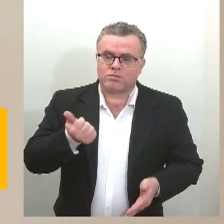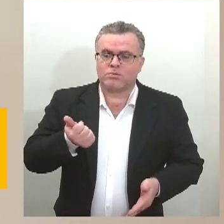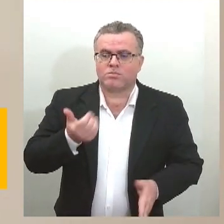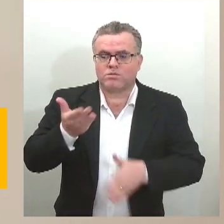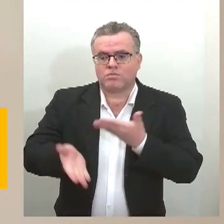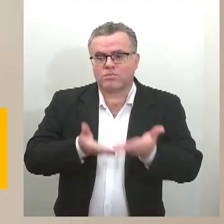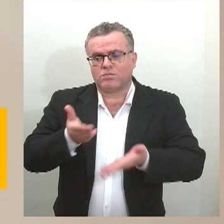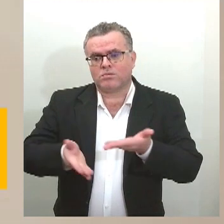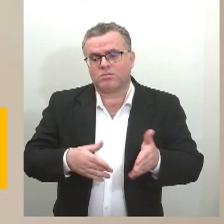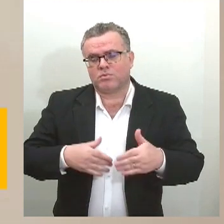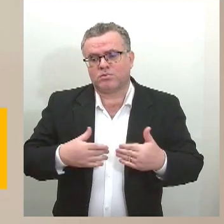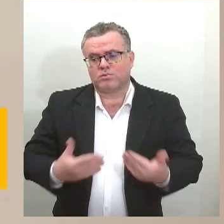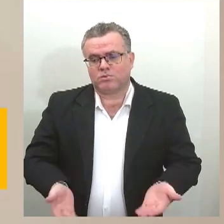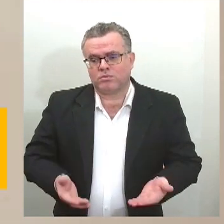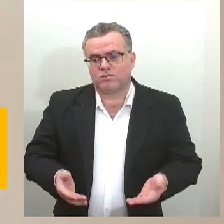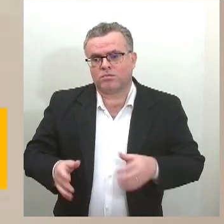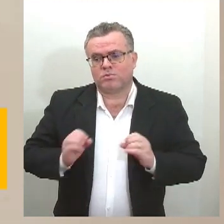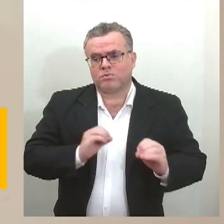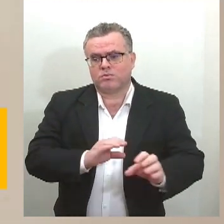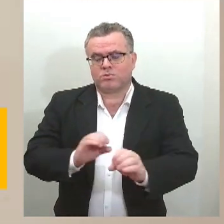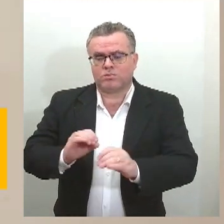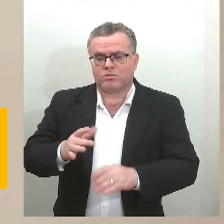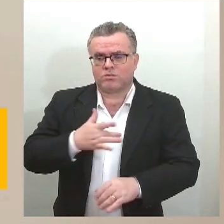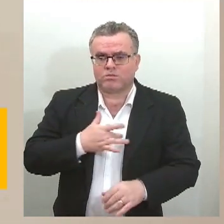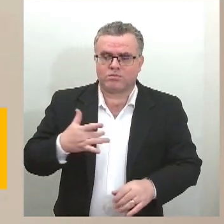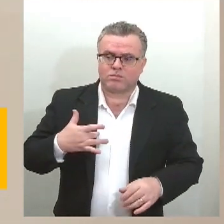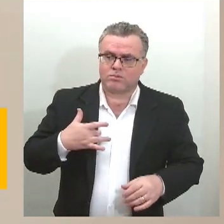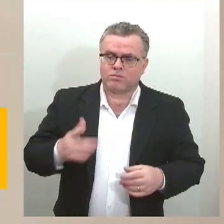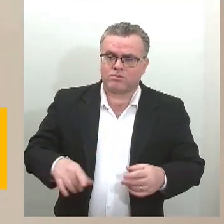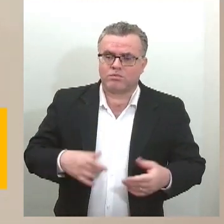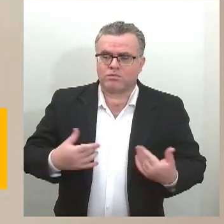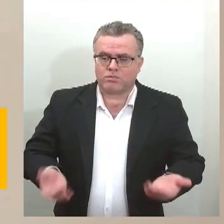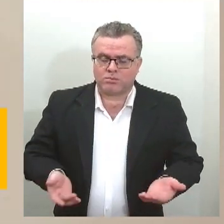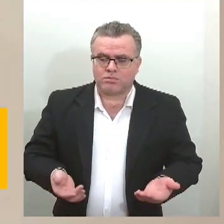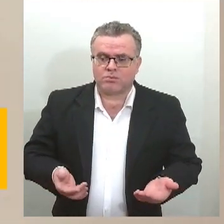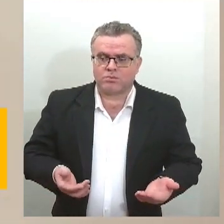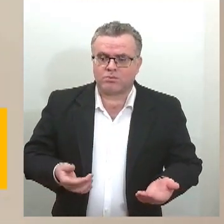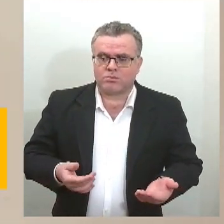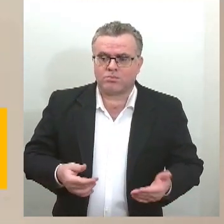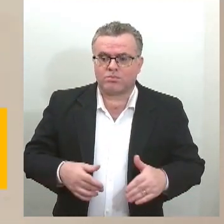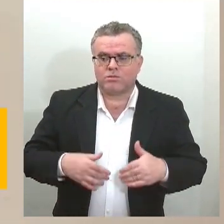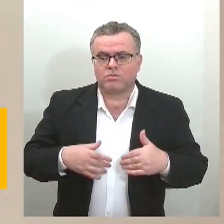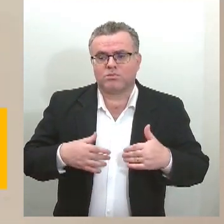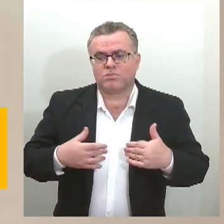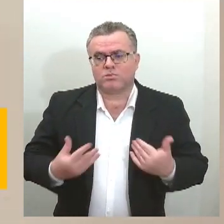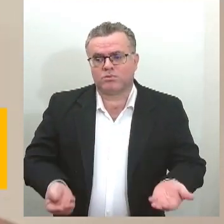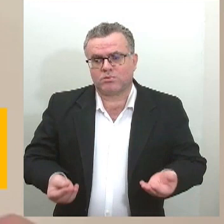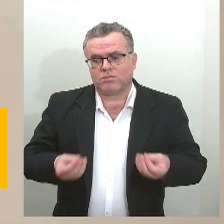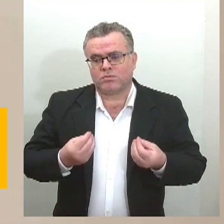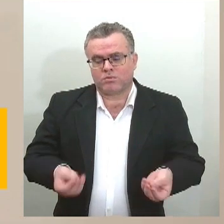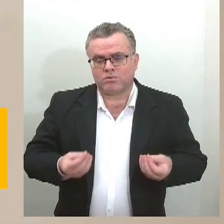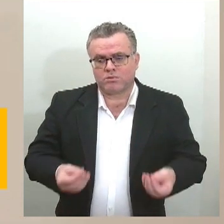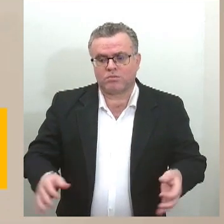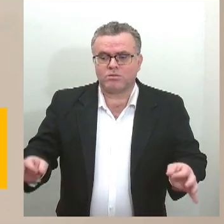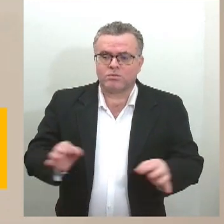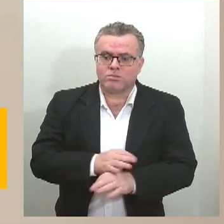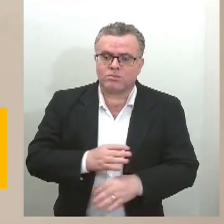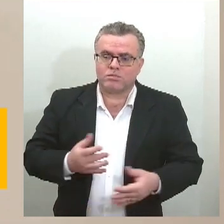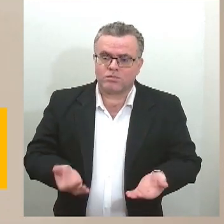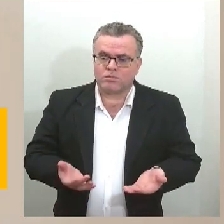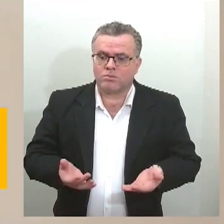na educação em saúde, para que o próprio paciente consiga compreender a sua condição e para que a população, de